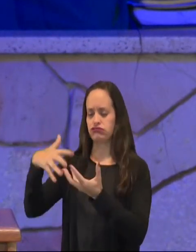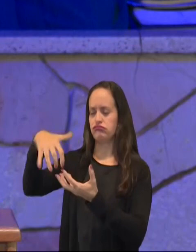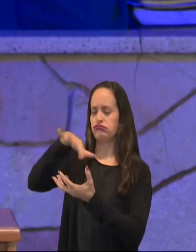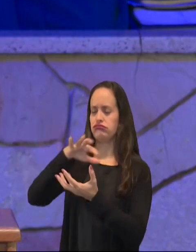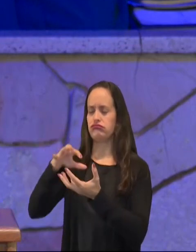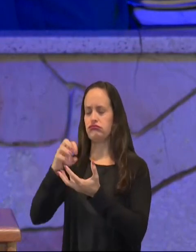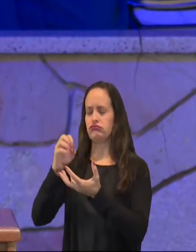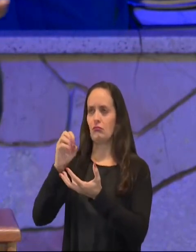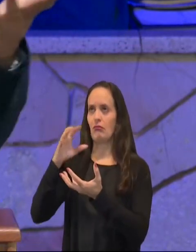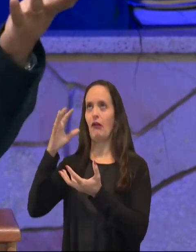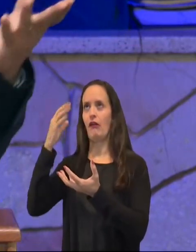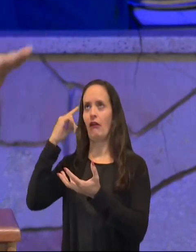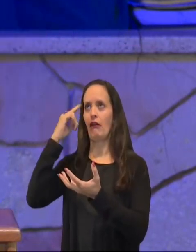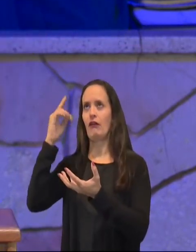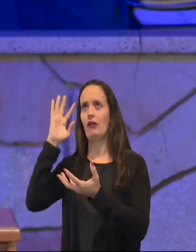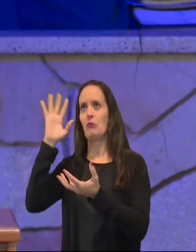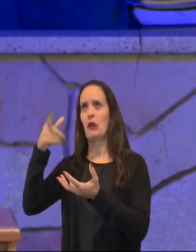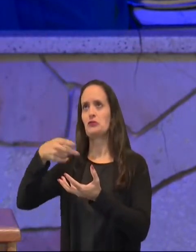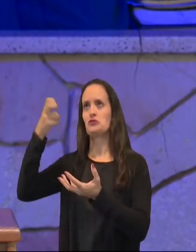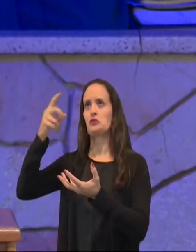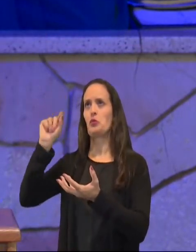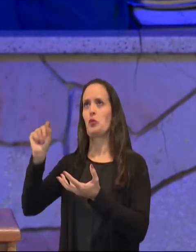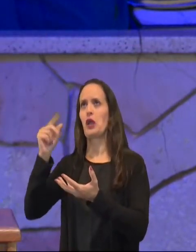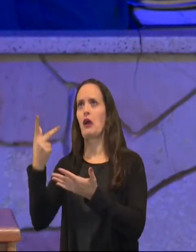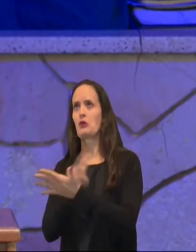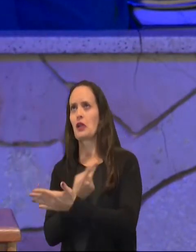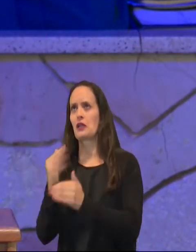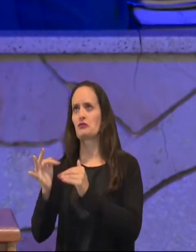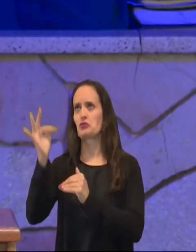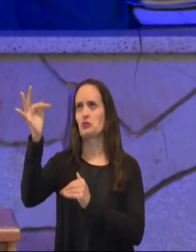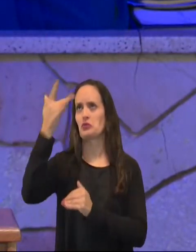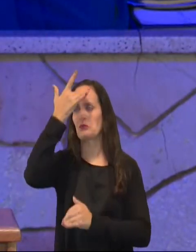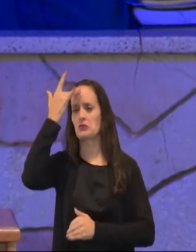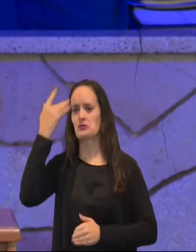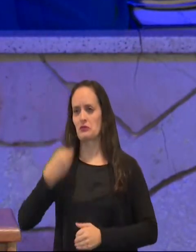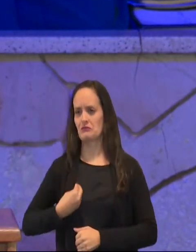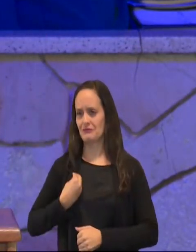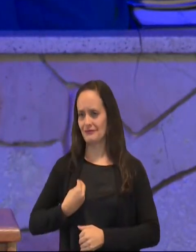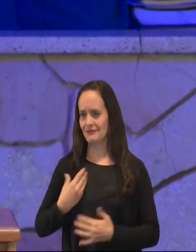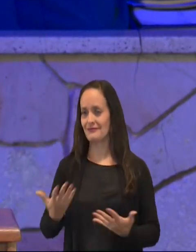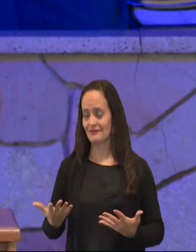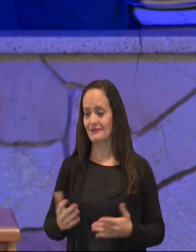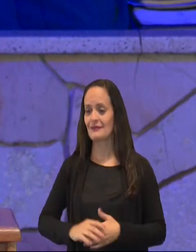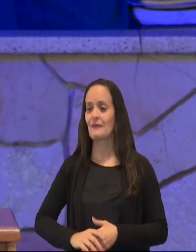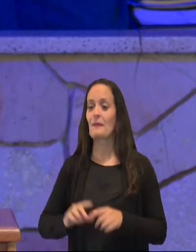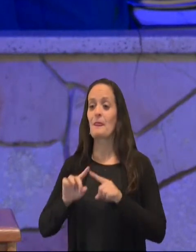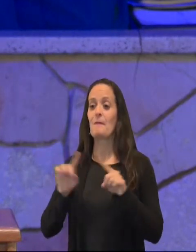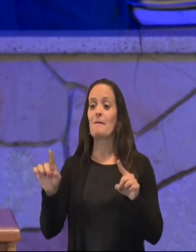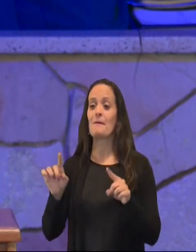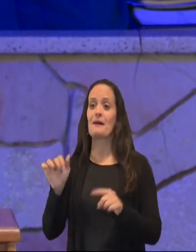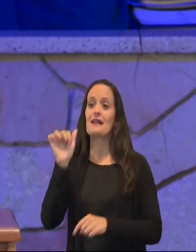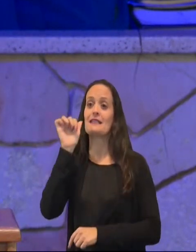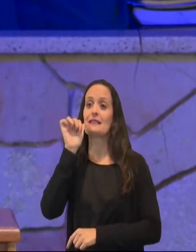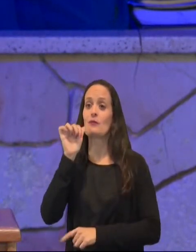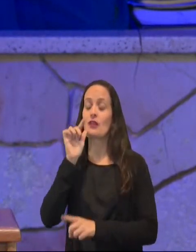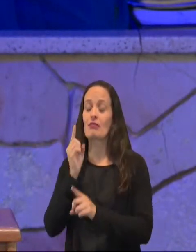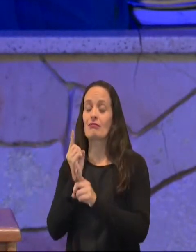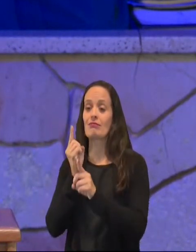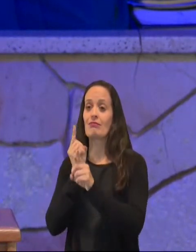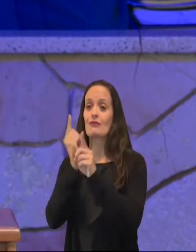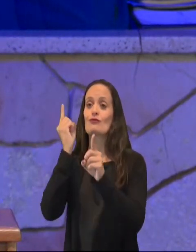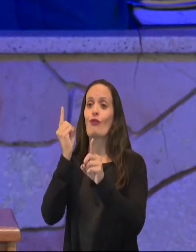reconhecida talvez pelo destaque que tinha na sociedade, porque adivinhava as coisas, e ela fez a sua última adivinhação.